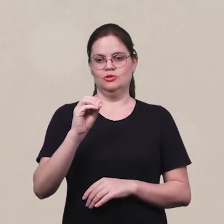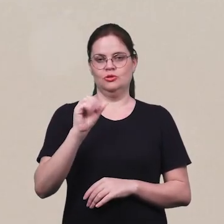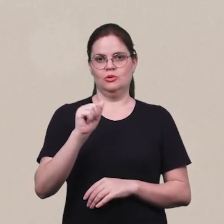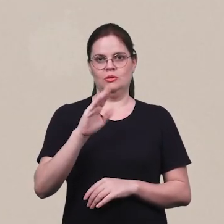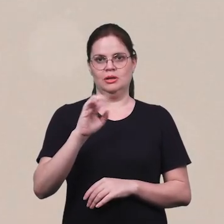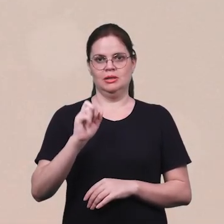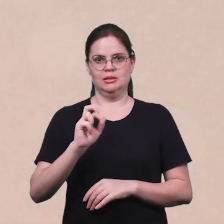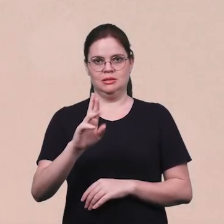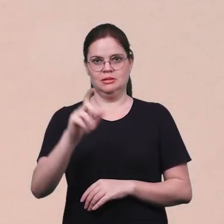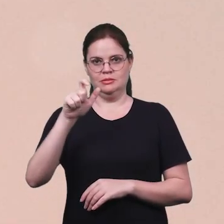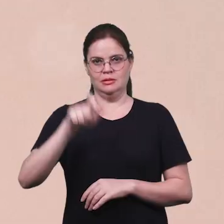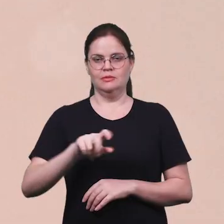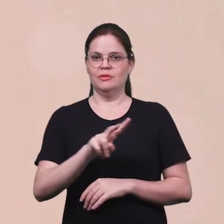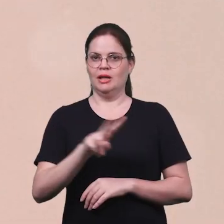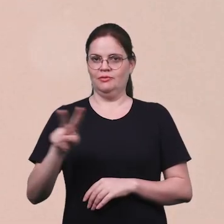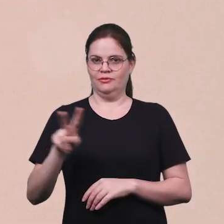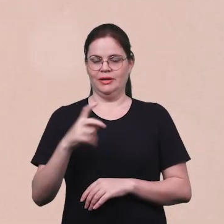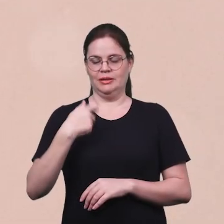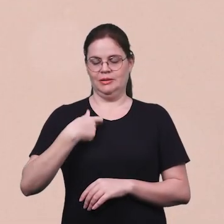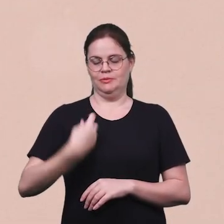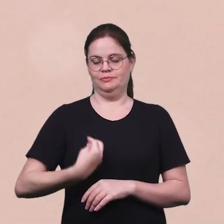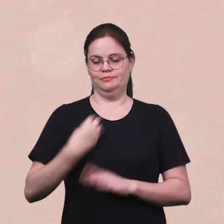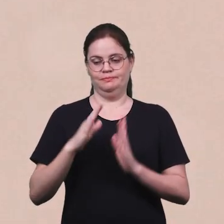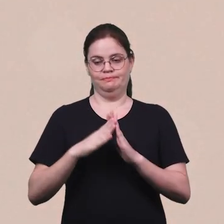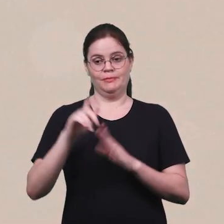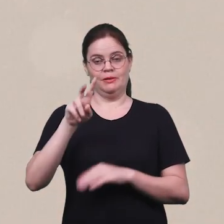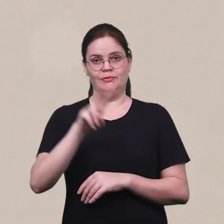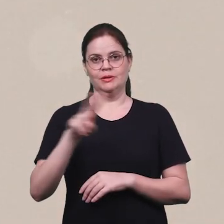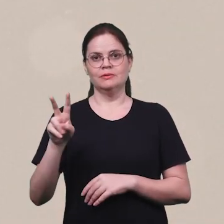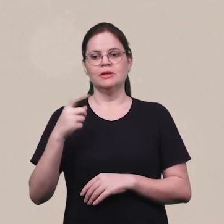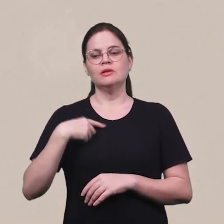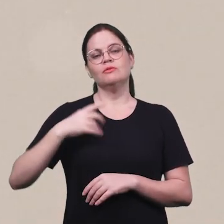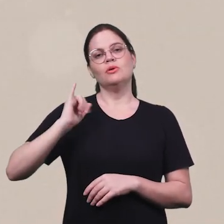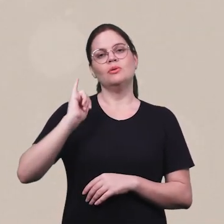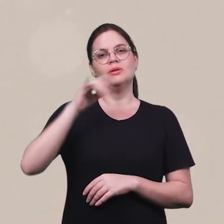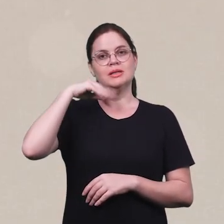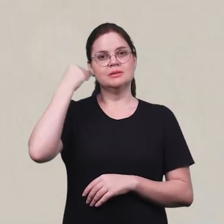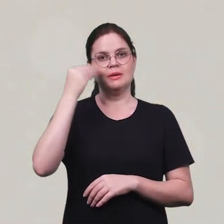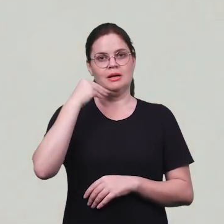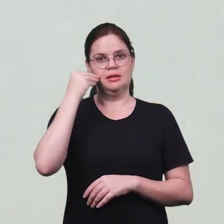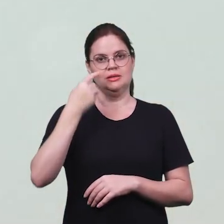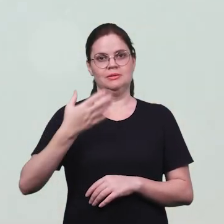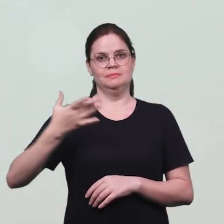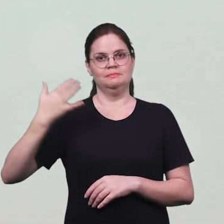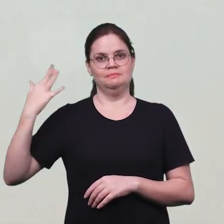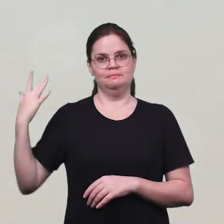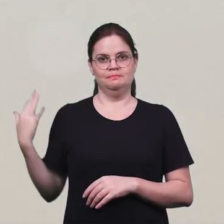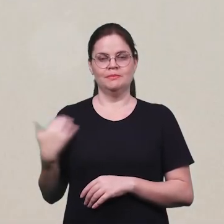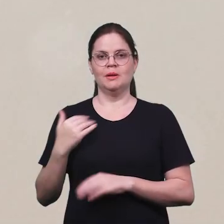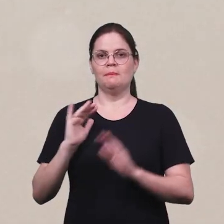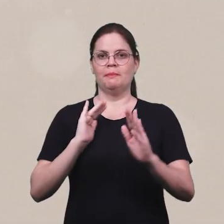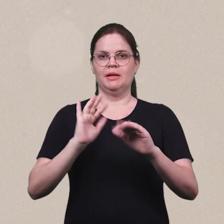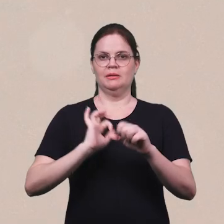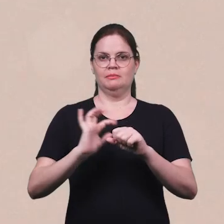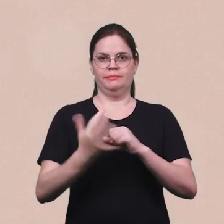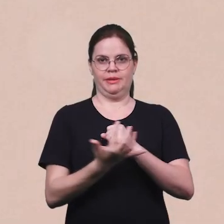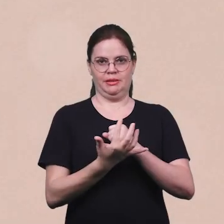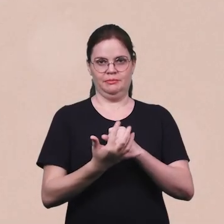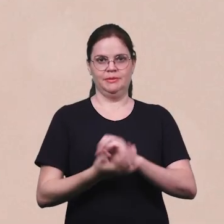1, e venho trazer para os irmãos uma experiência vivida na época da